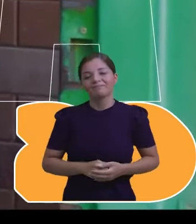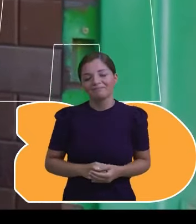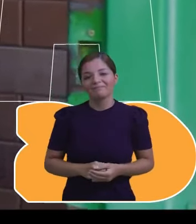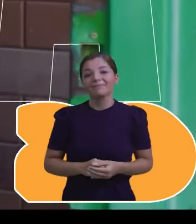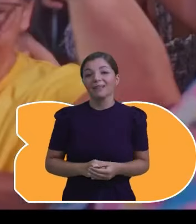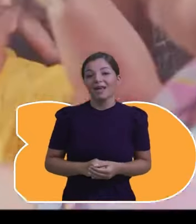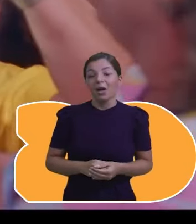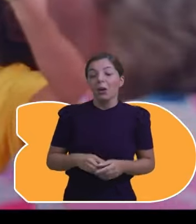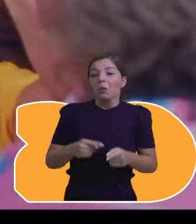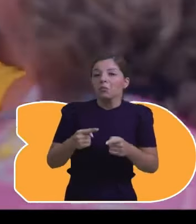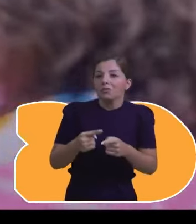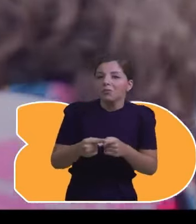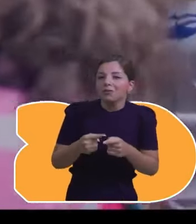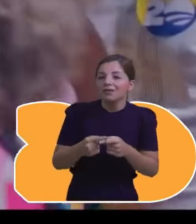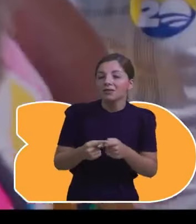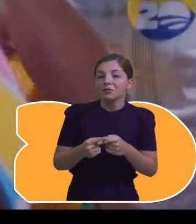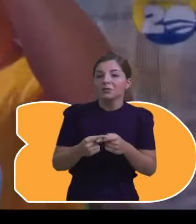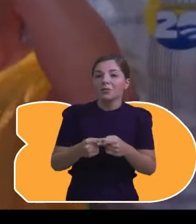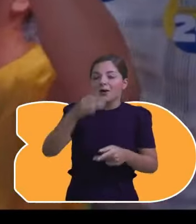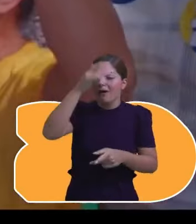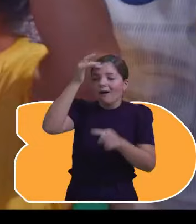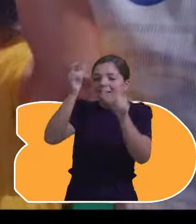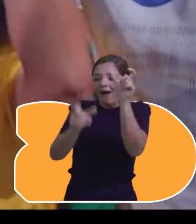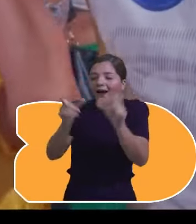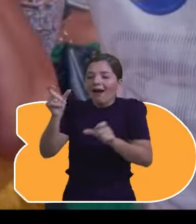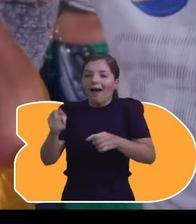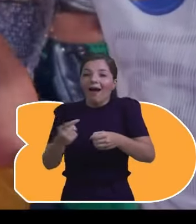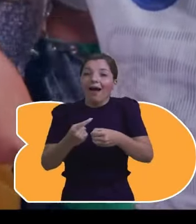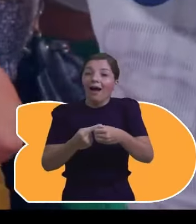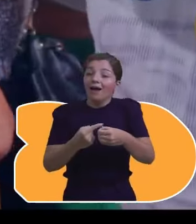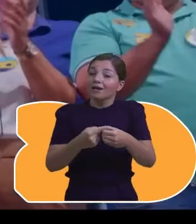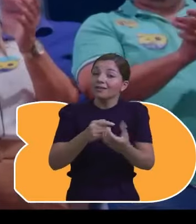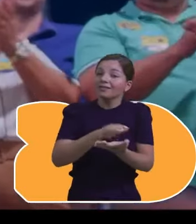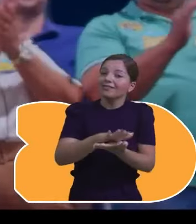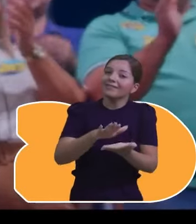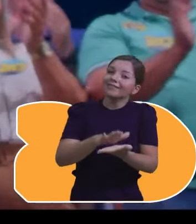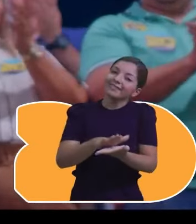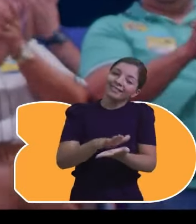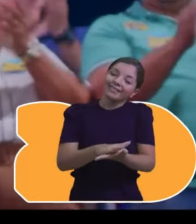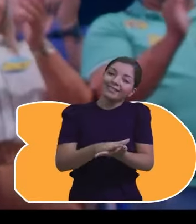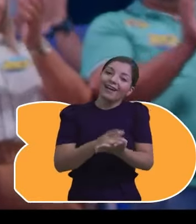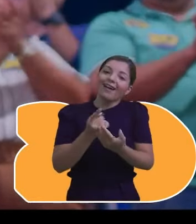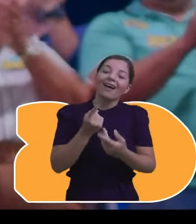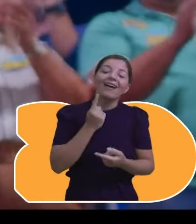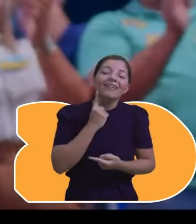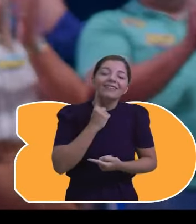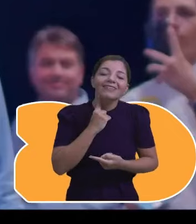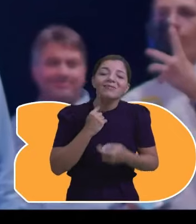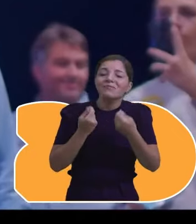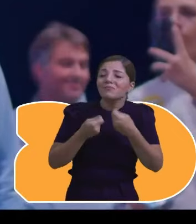Por isso que o povo de Palmas acolhe Eduardo com tanta alegria.